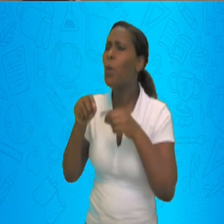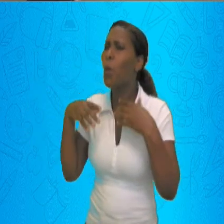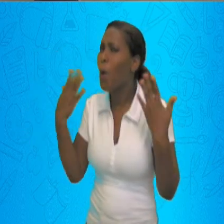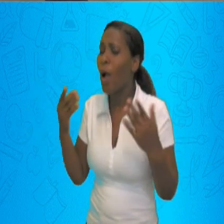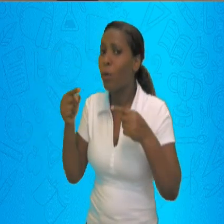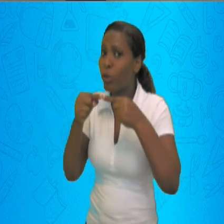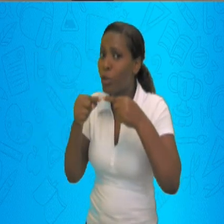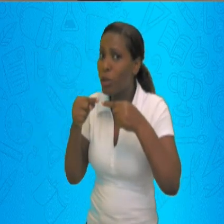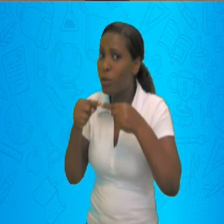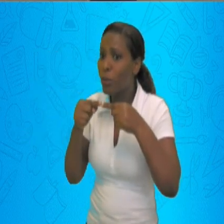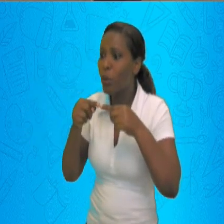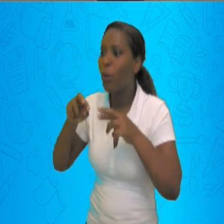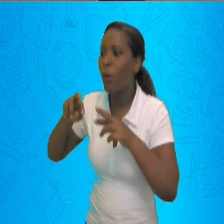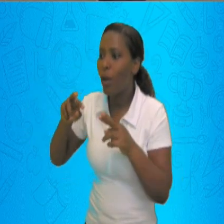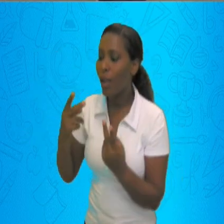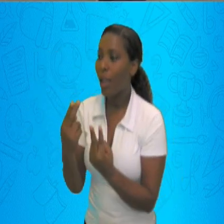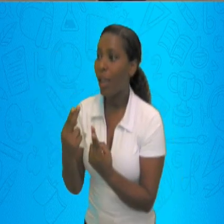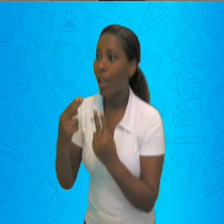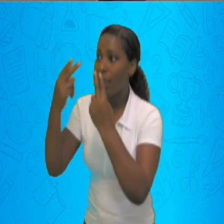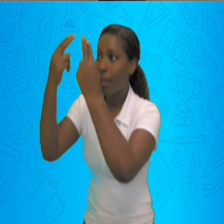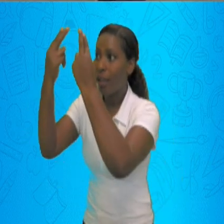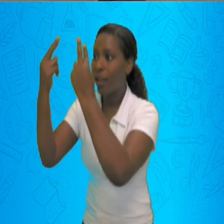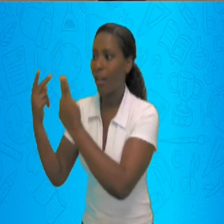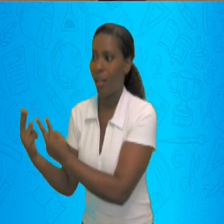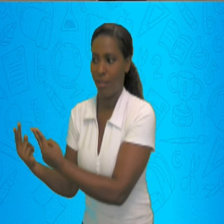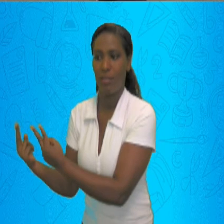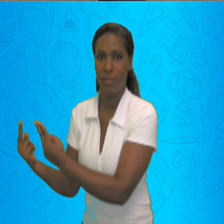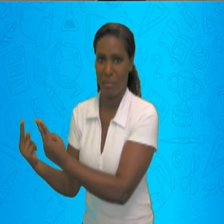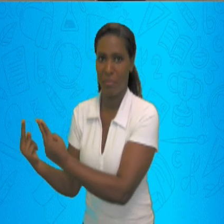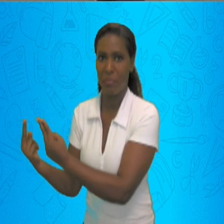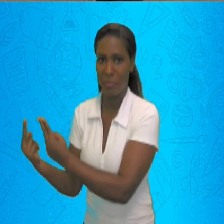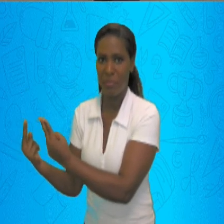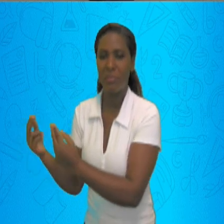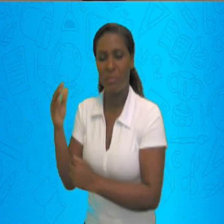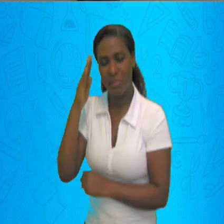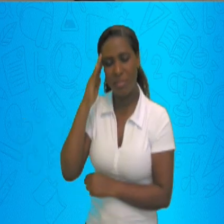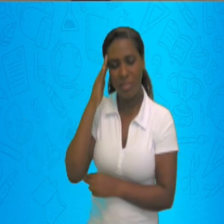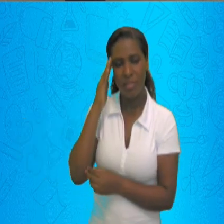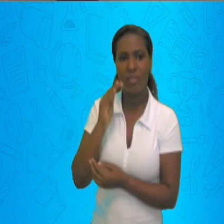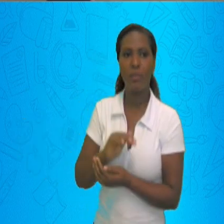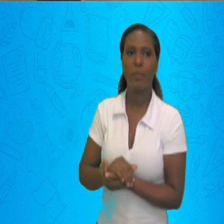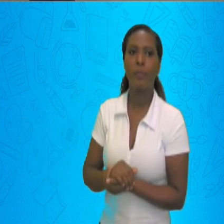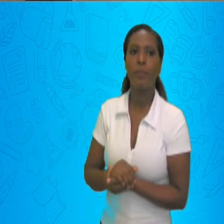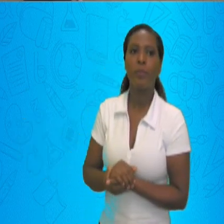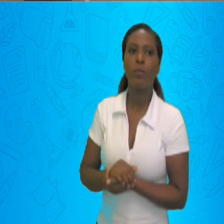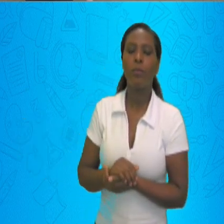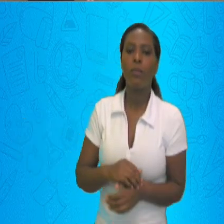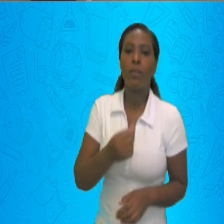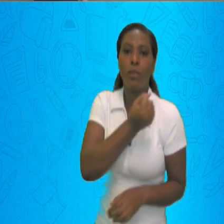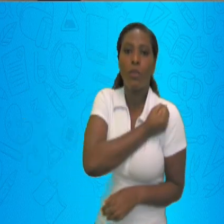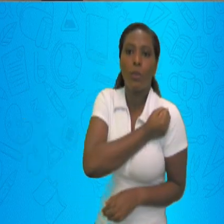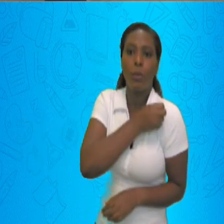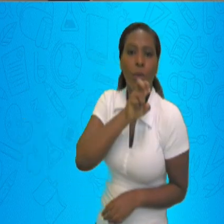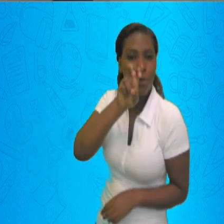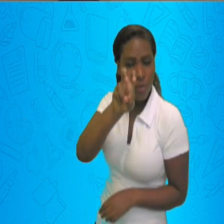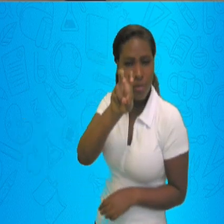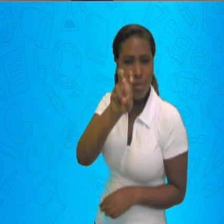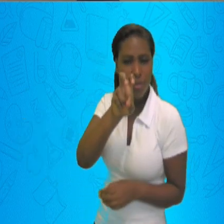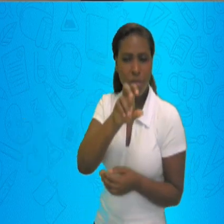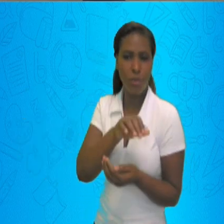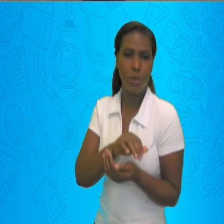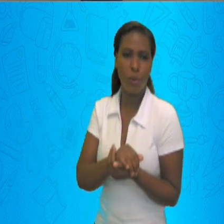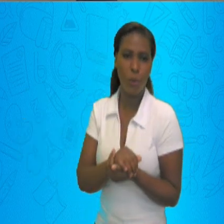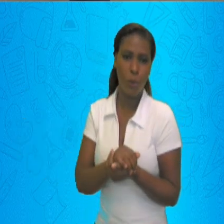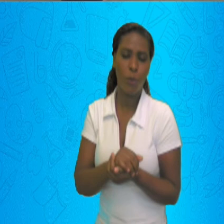iguais. Então, aqui com certeza vai ser um triângulo também. No número 5, eu vou colocar